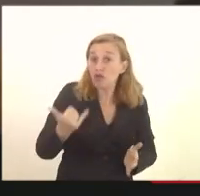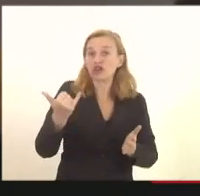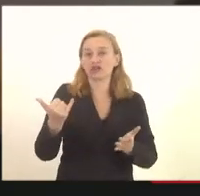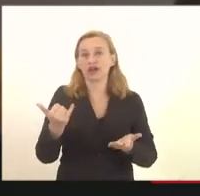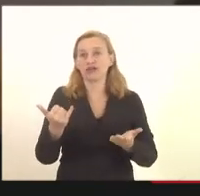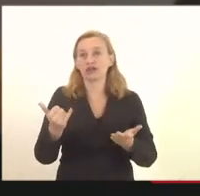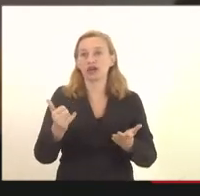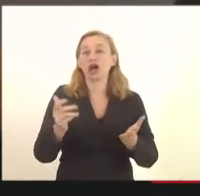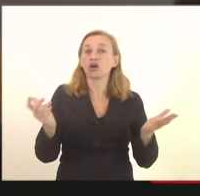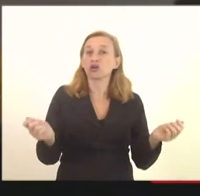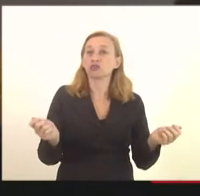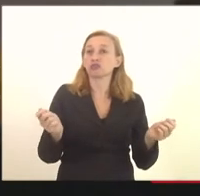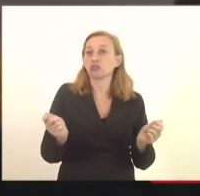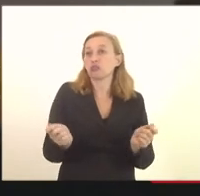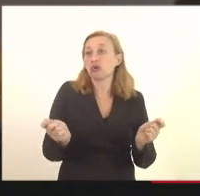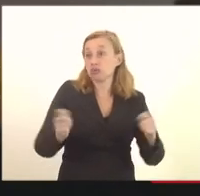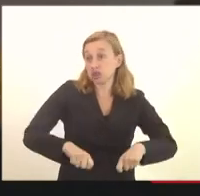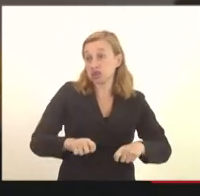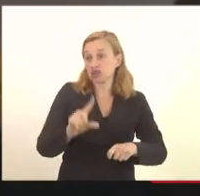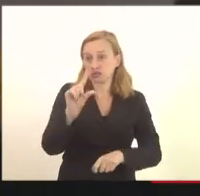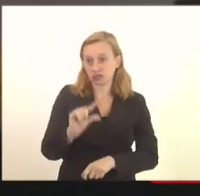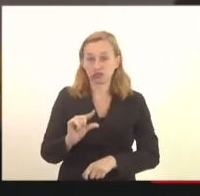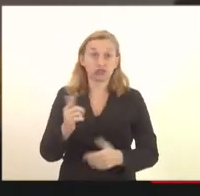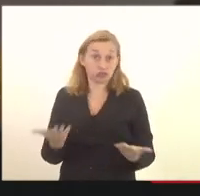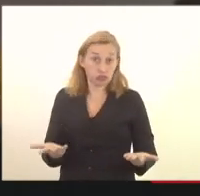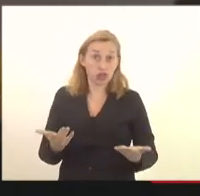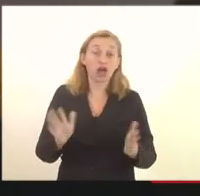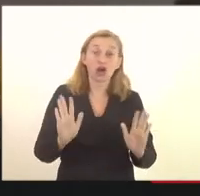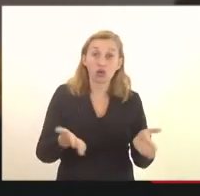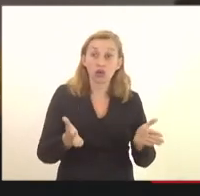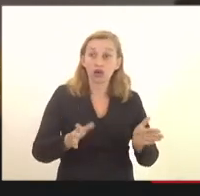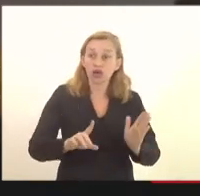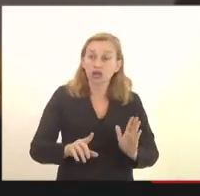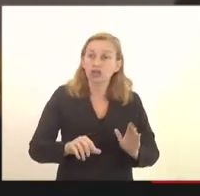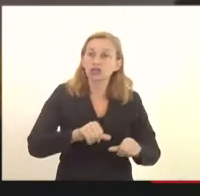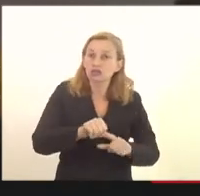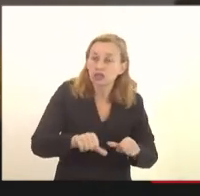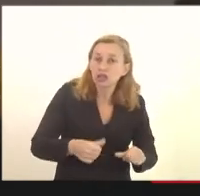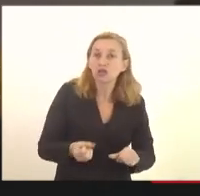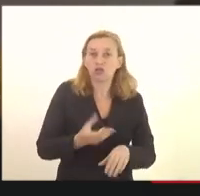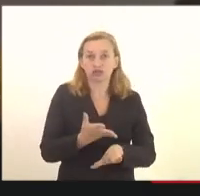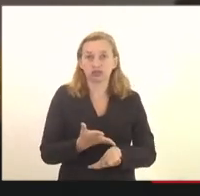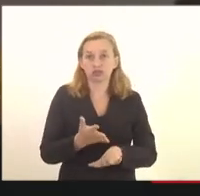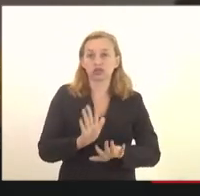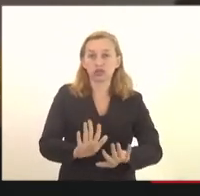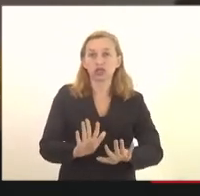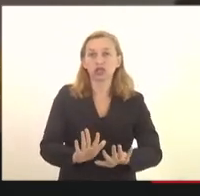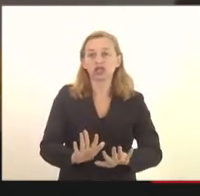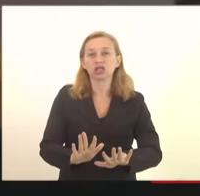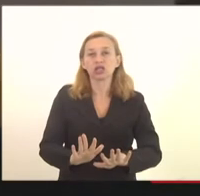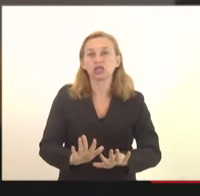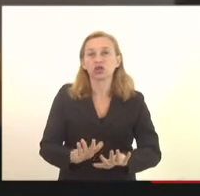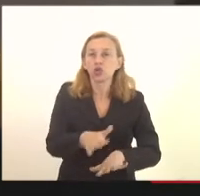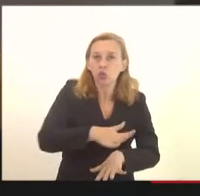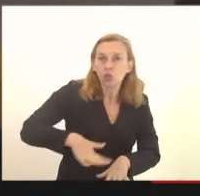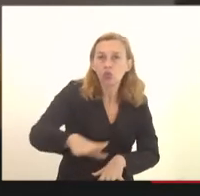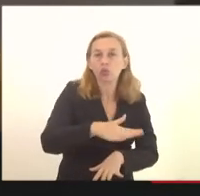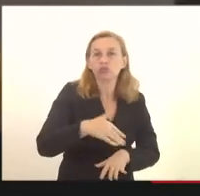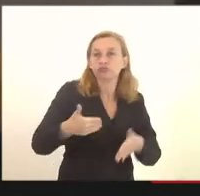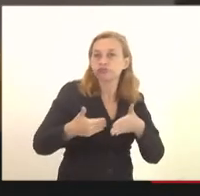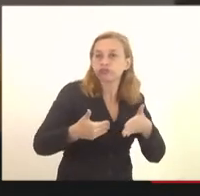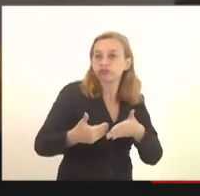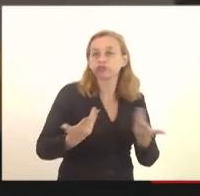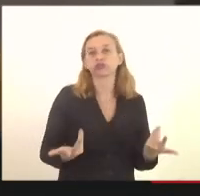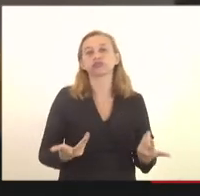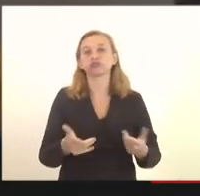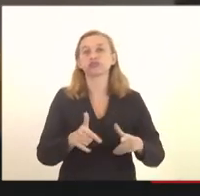então o potencial dela era pleno, estava ali o volume não recuperado, o volume que havia se descoberto. A existência de um campo próximo como o